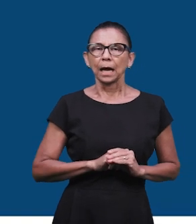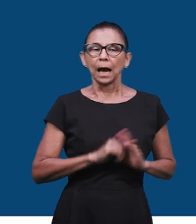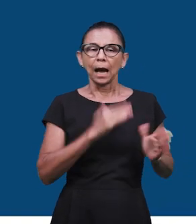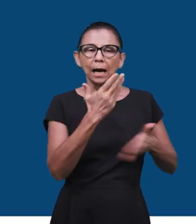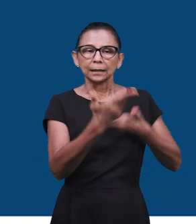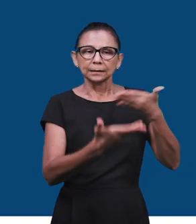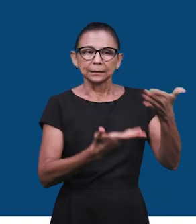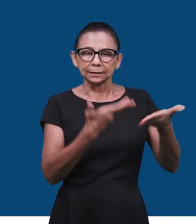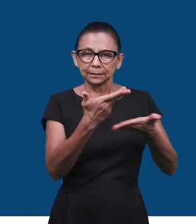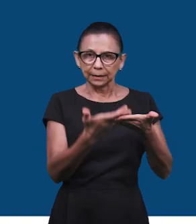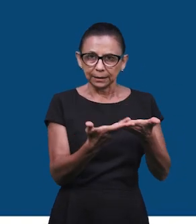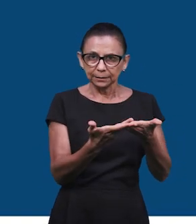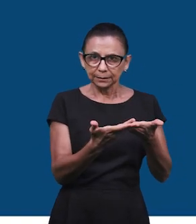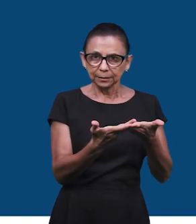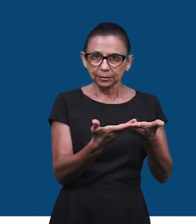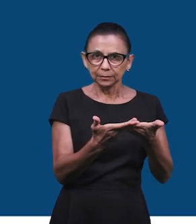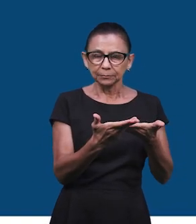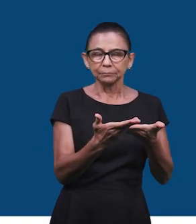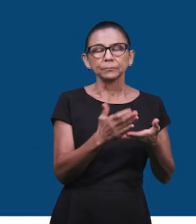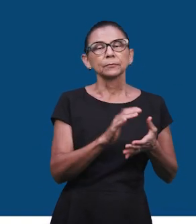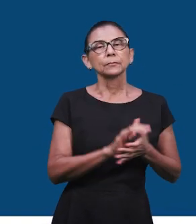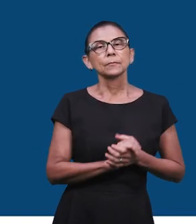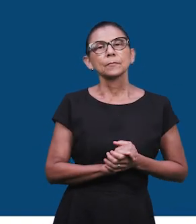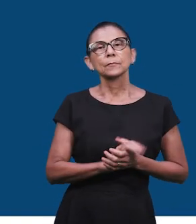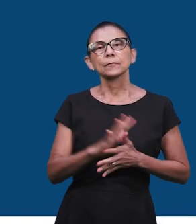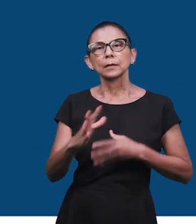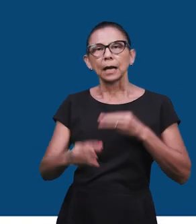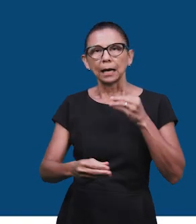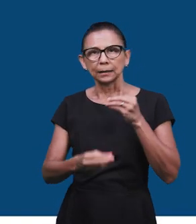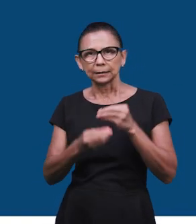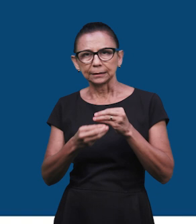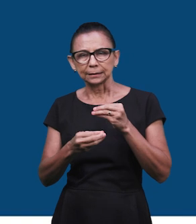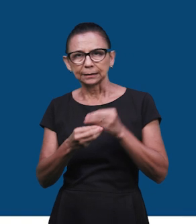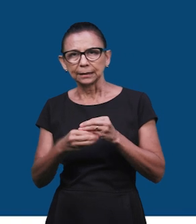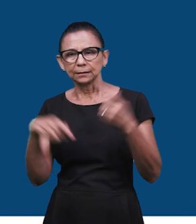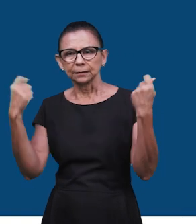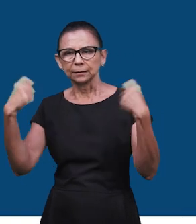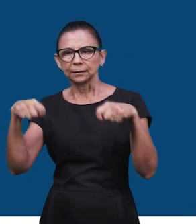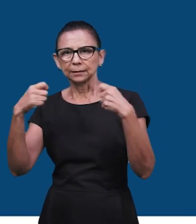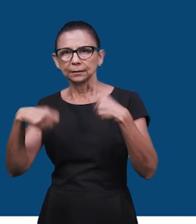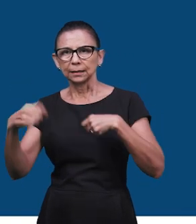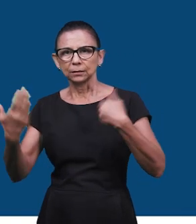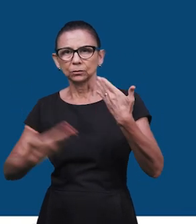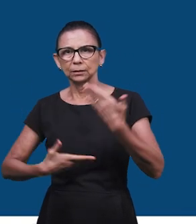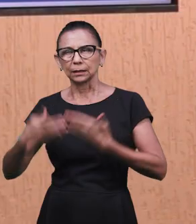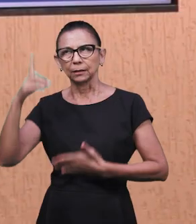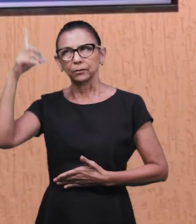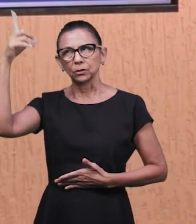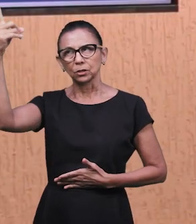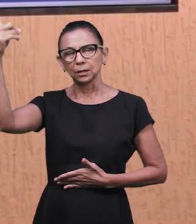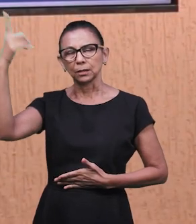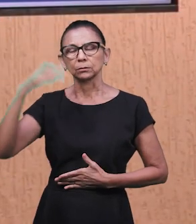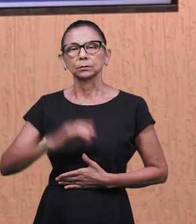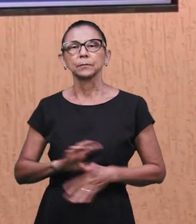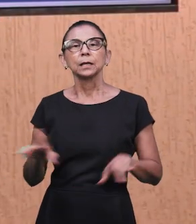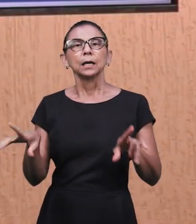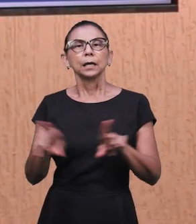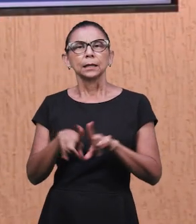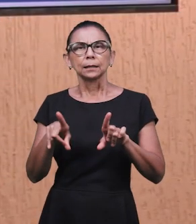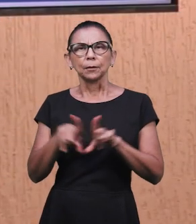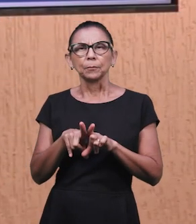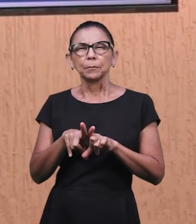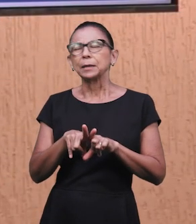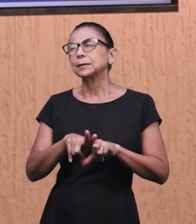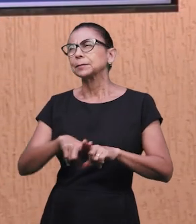só supre a necessidade dos santos, mas também redunda em muitas graças a Deus. Que é o que a gente quer com